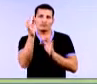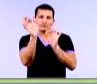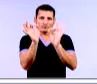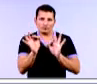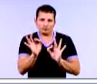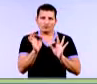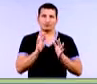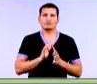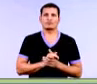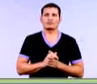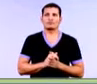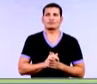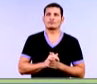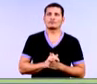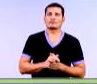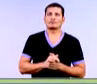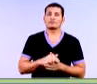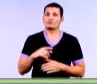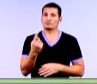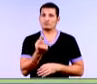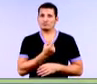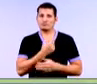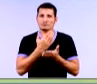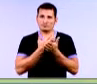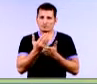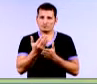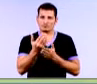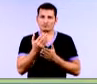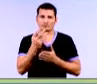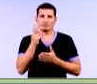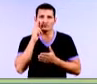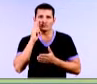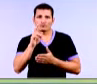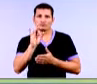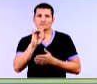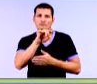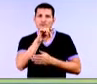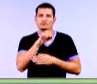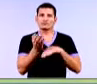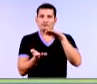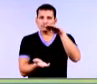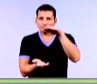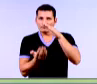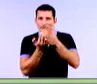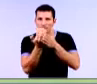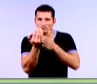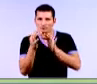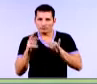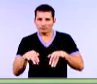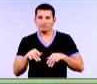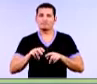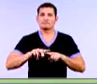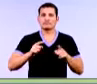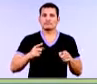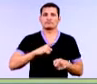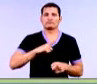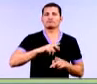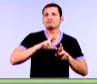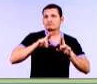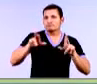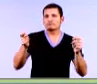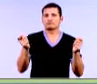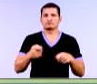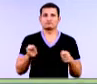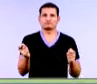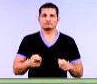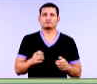Portanto, se a gente começar a observar só ali o escopo e tudo mais, a gente tem N possibilidades, tá bem?